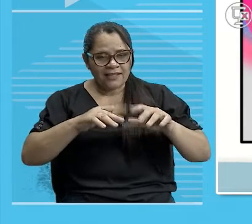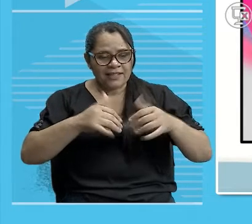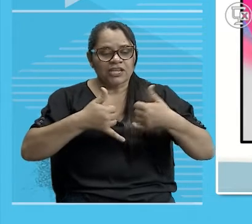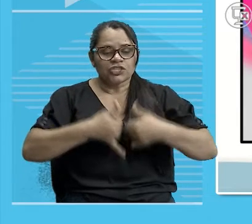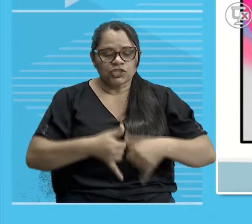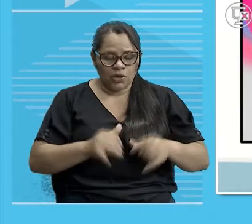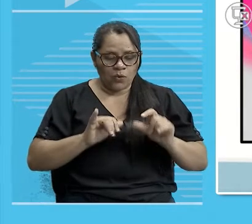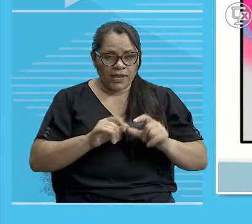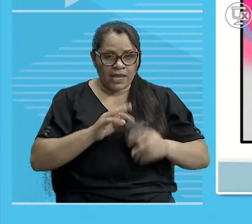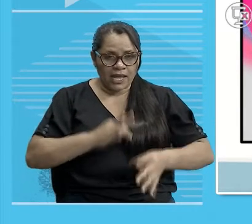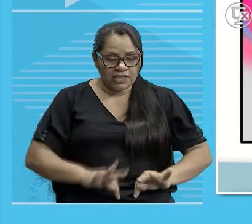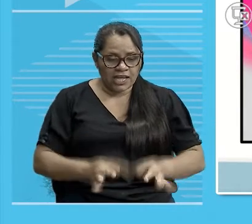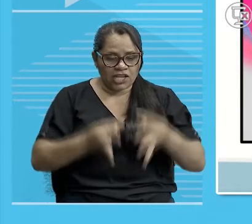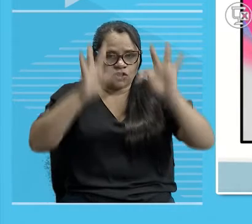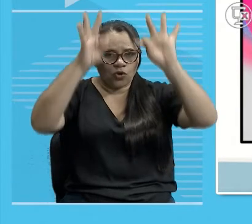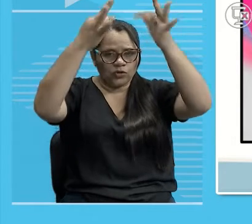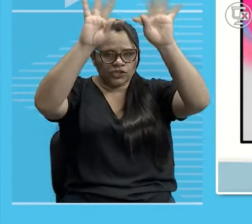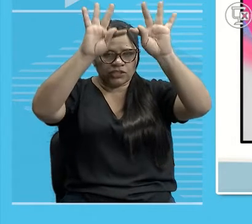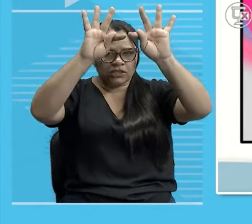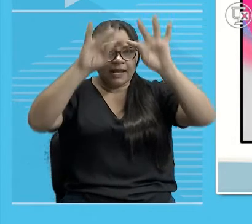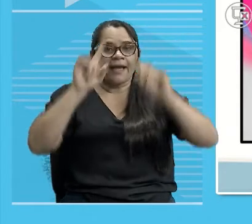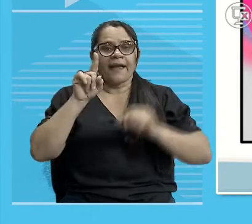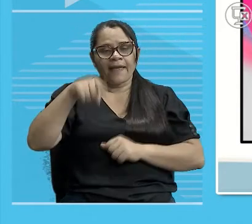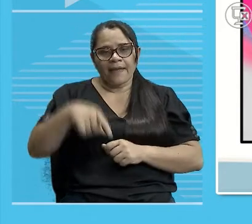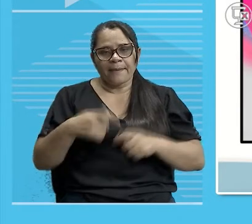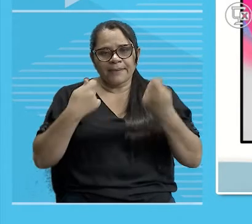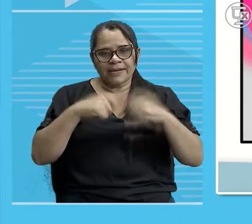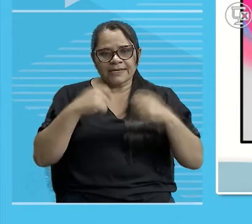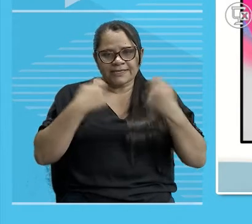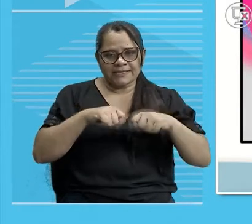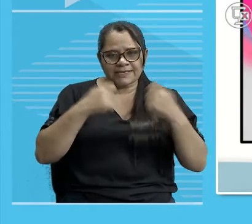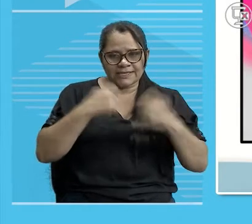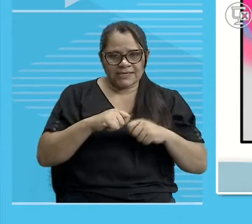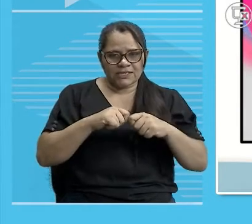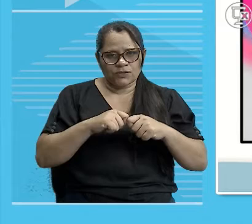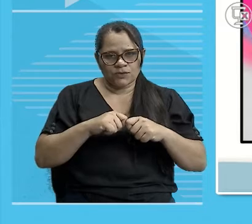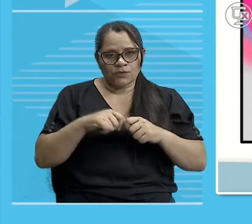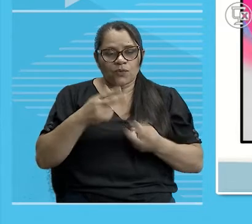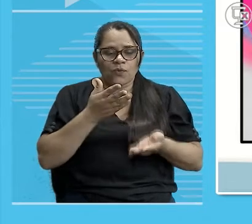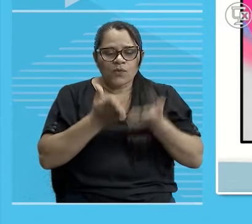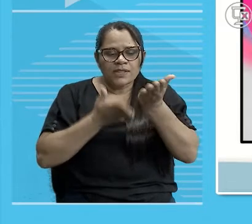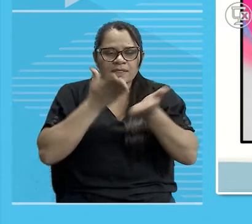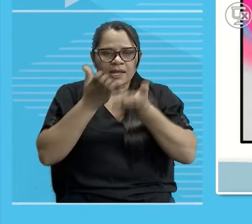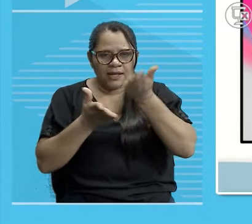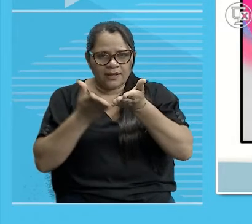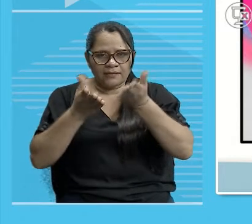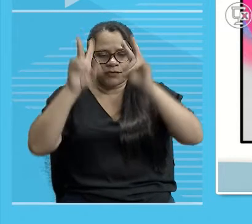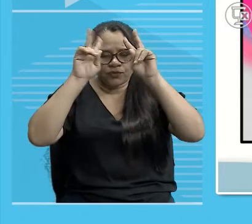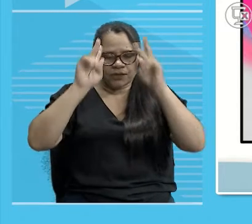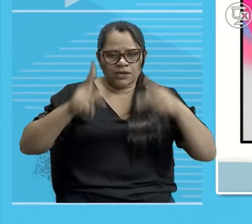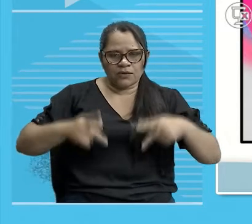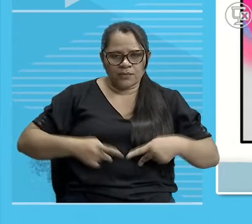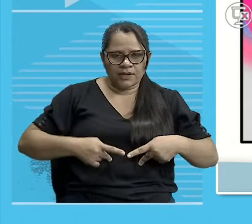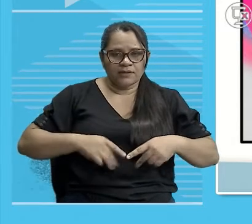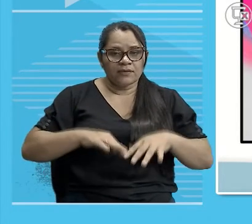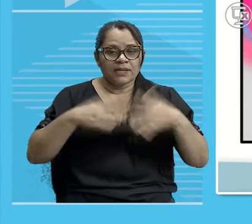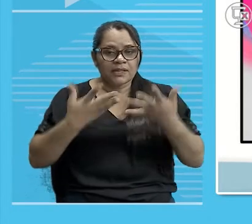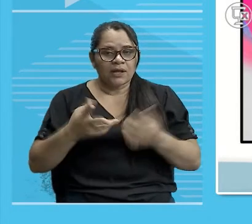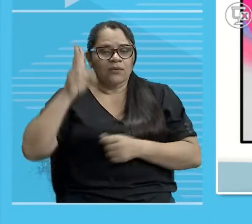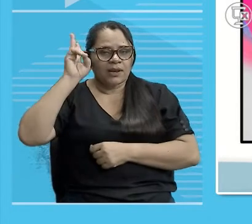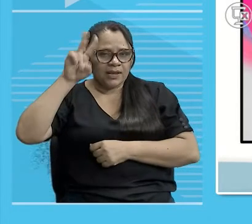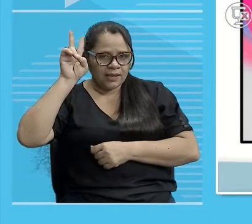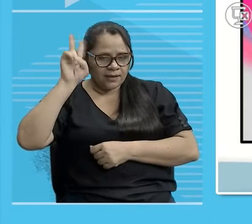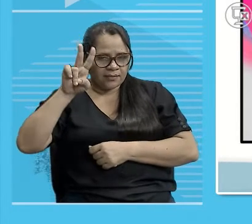computadores é preciso cuidar do ser humano lembram dos